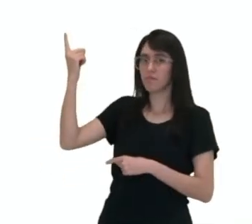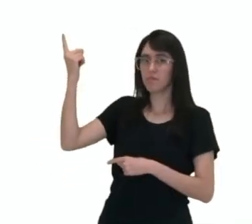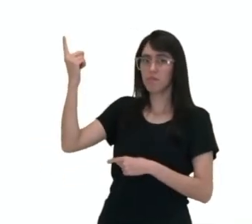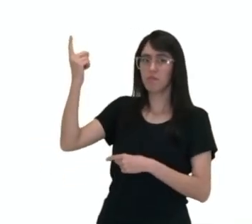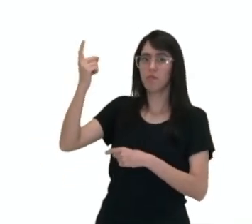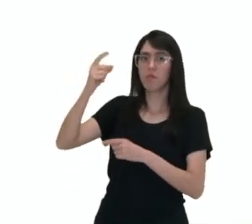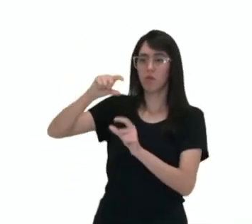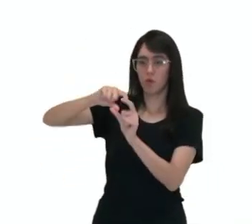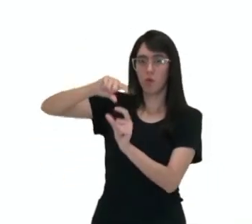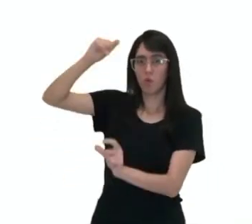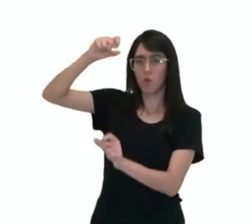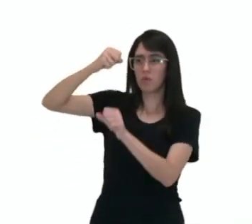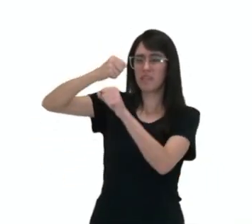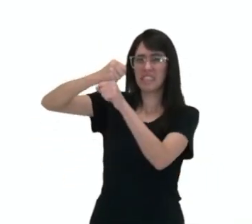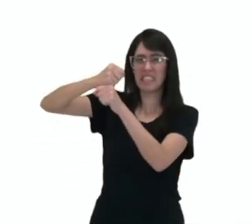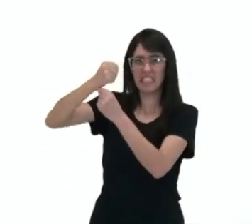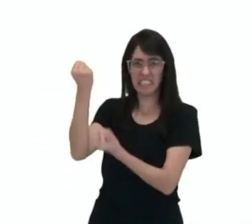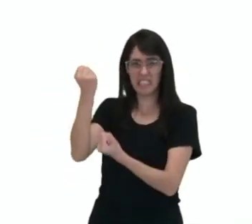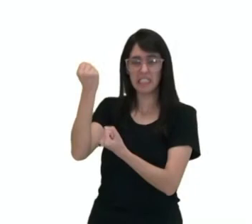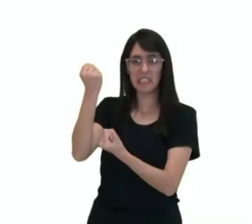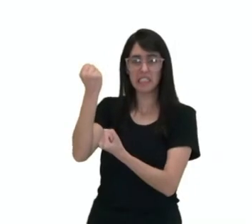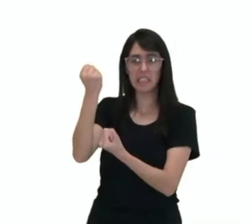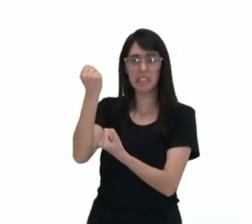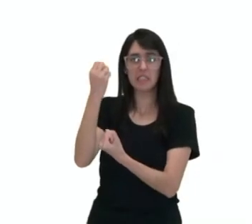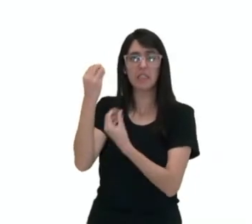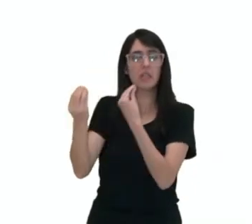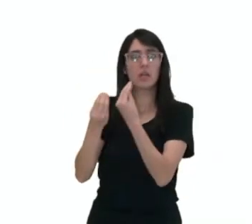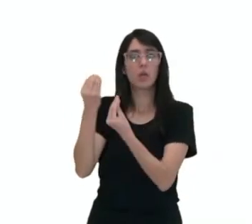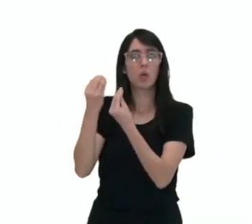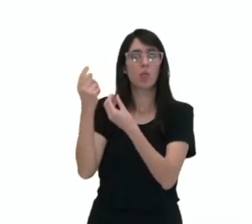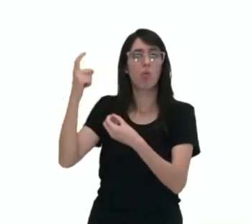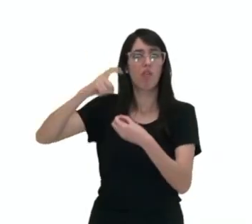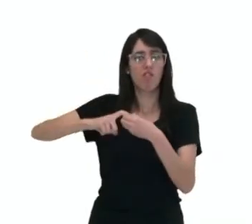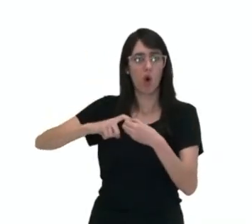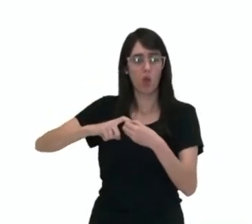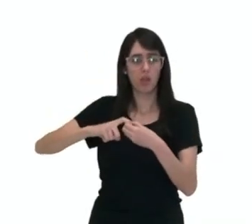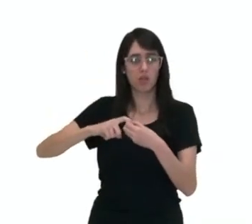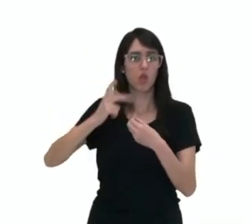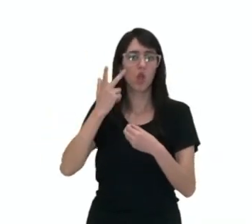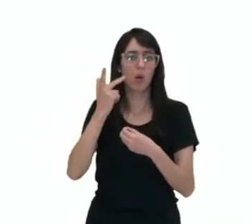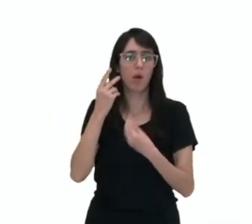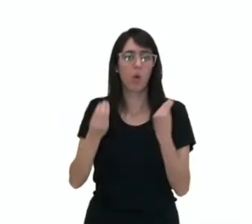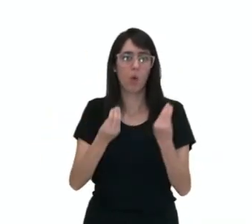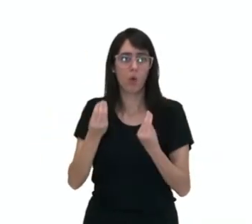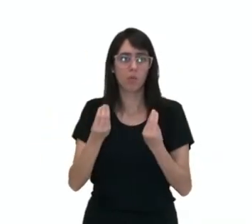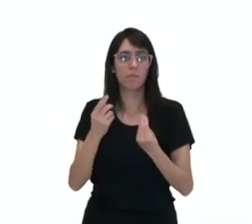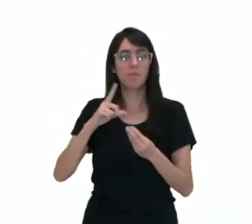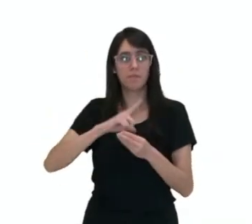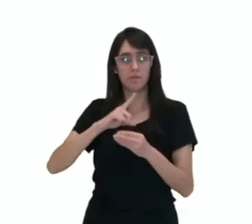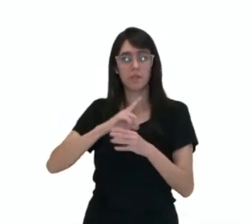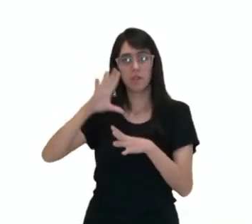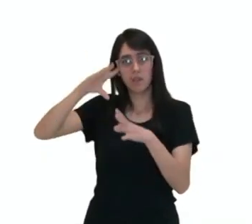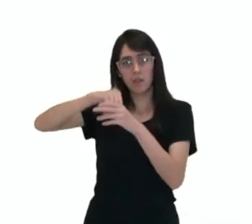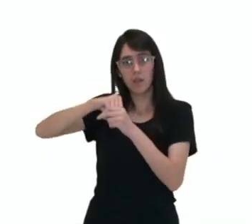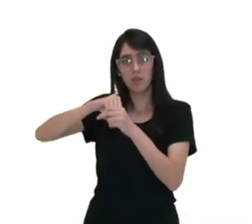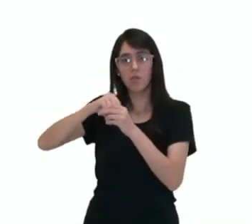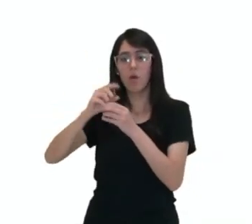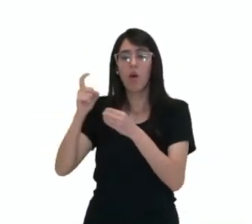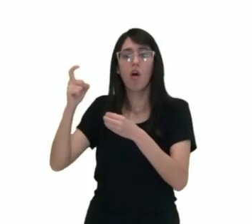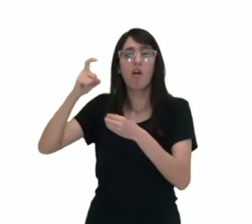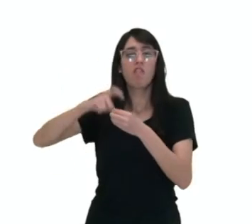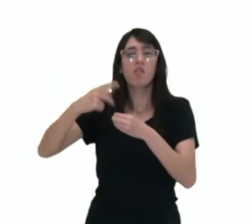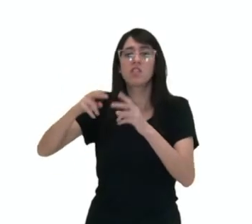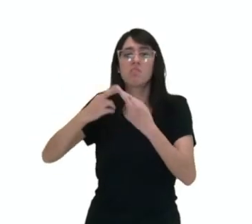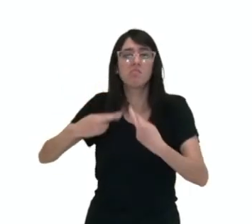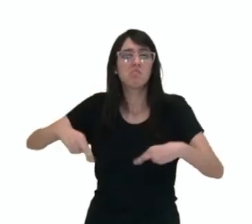o periósteo, que é um tecido que reveste o osso, e o endócio, que está dentro dos ossos, eles começam a se regenerar,